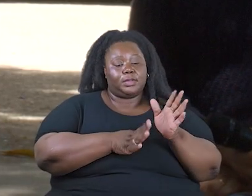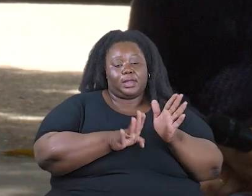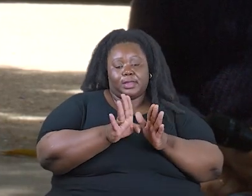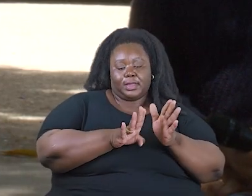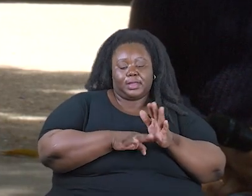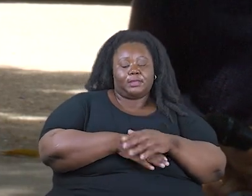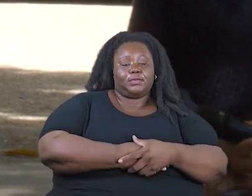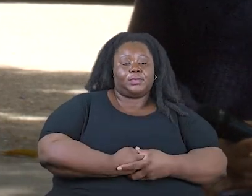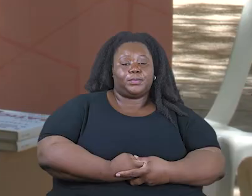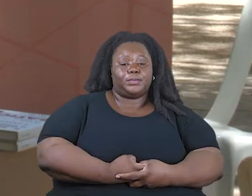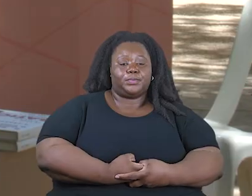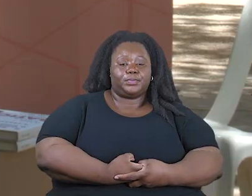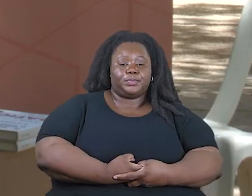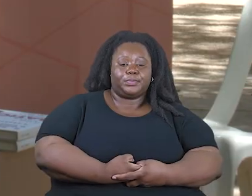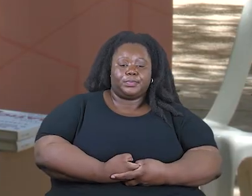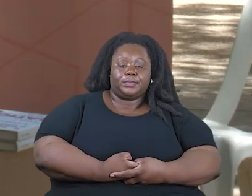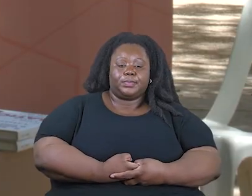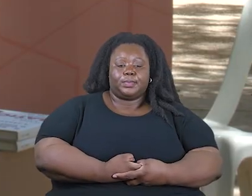ser acessível?